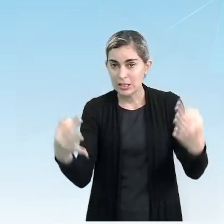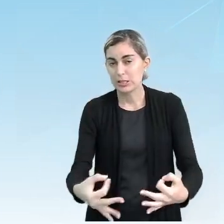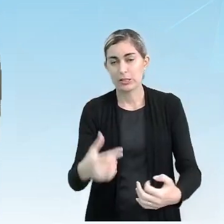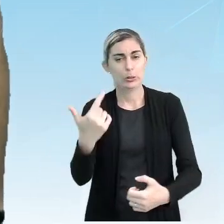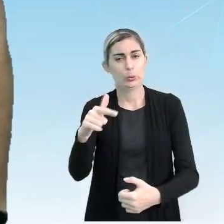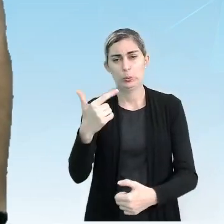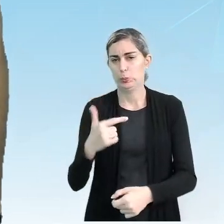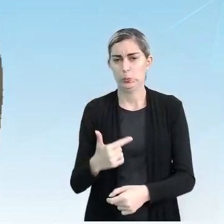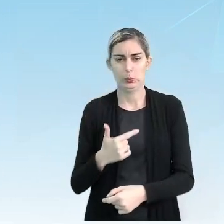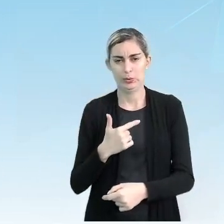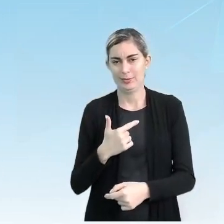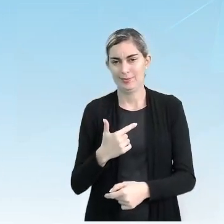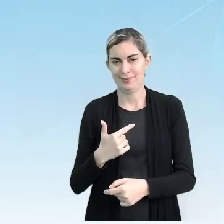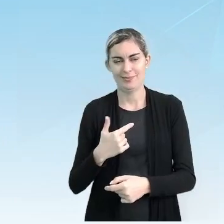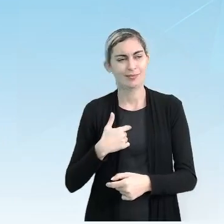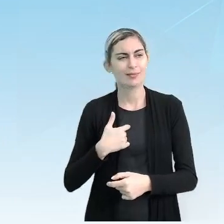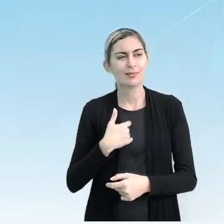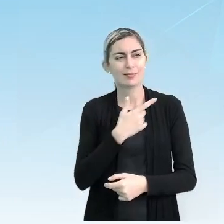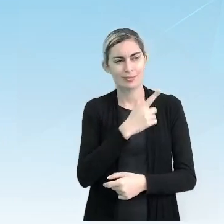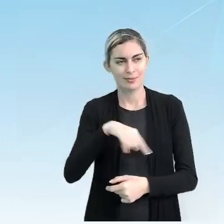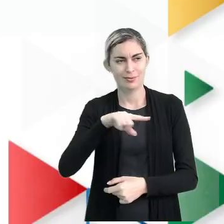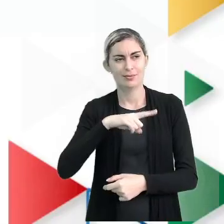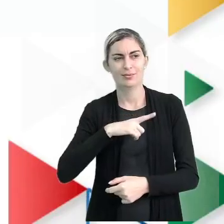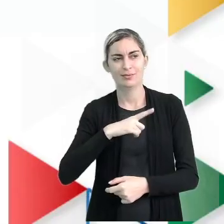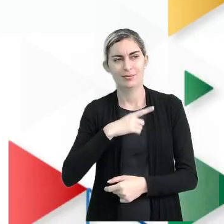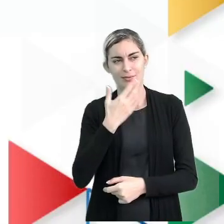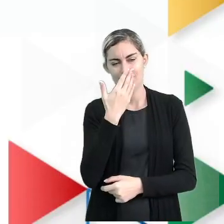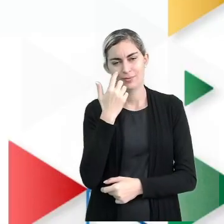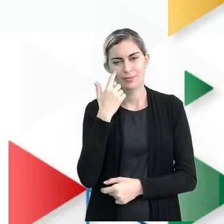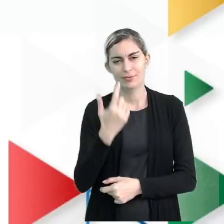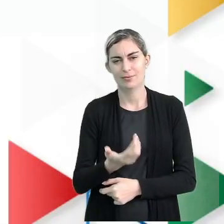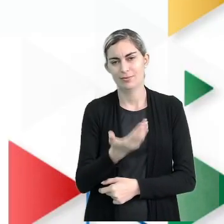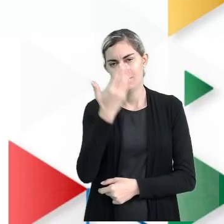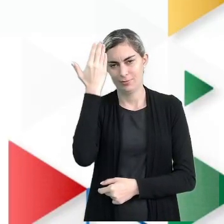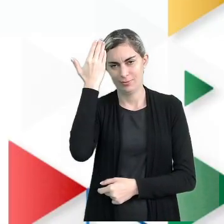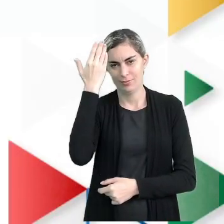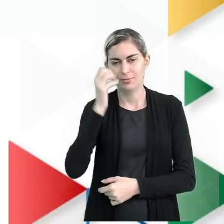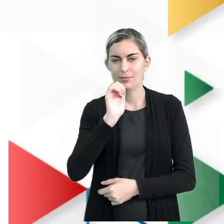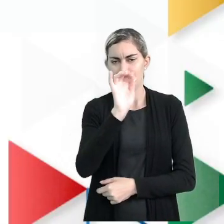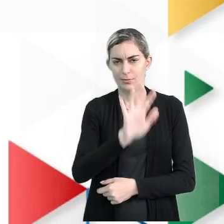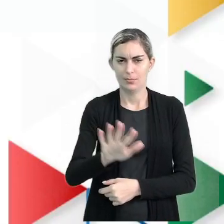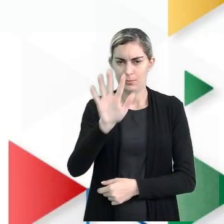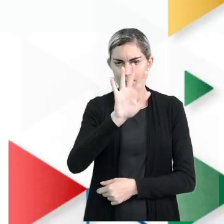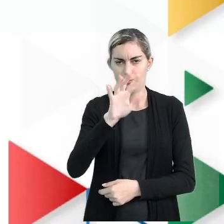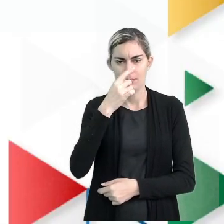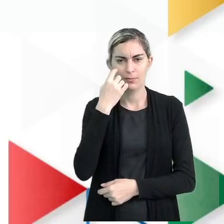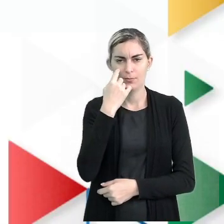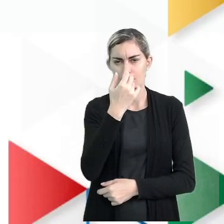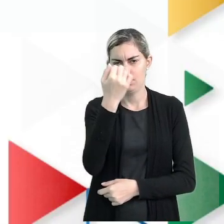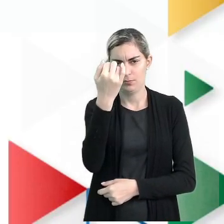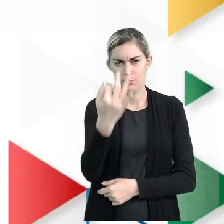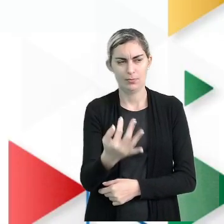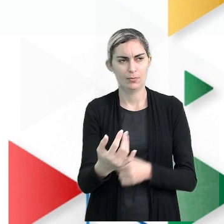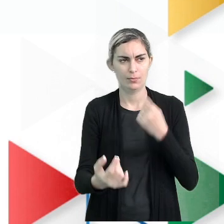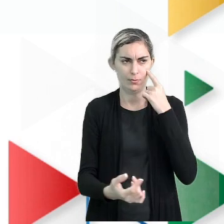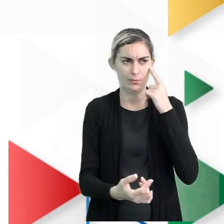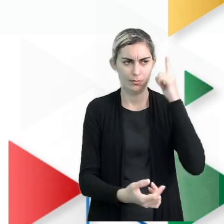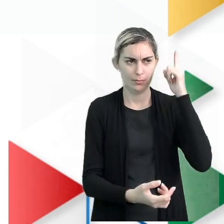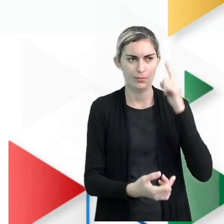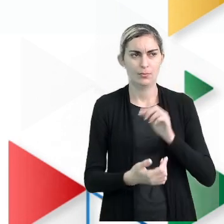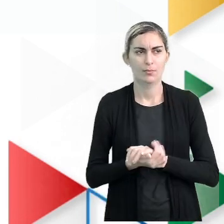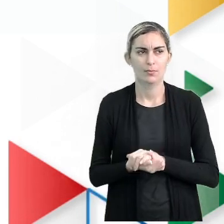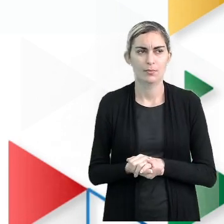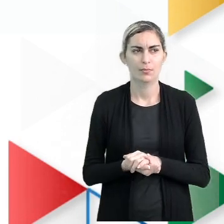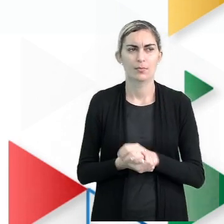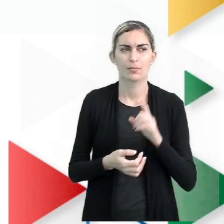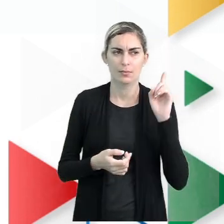Perfeito. Certo? E aqui nós temos, por favor, olha aí, olha essa imagem. Eu vou descrever a imagem, o professor vai falar aqui para nós.